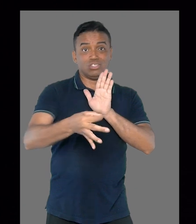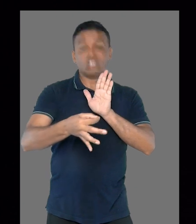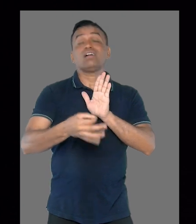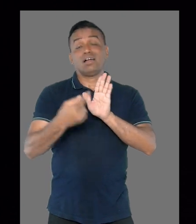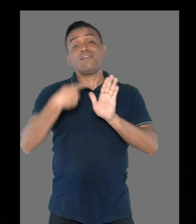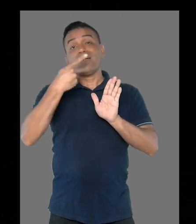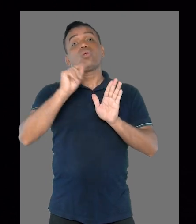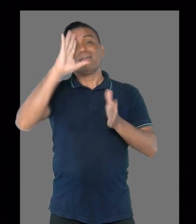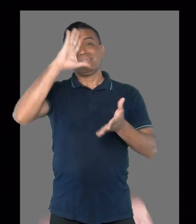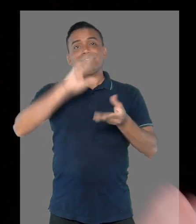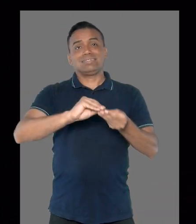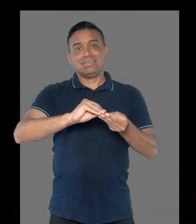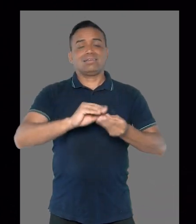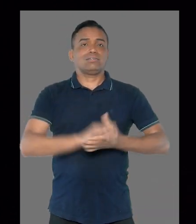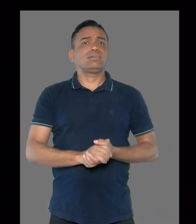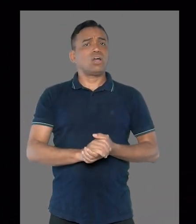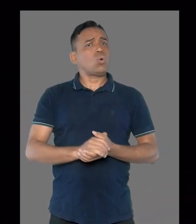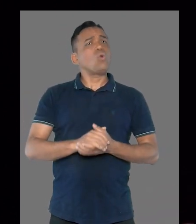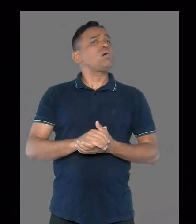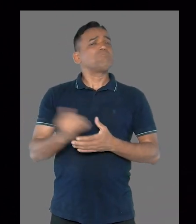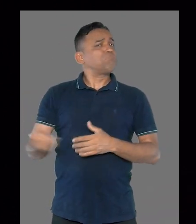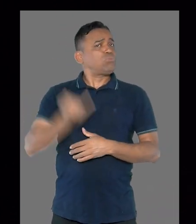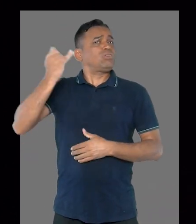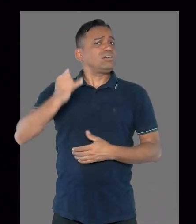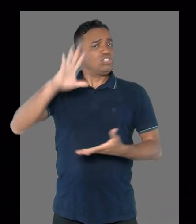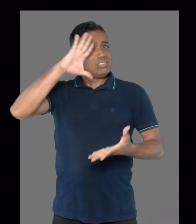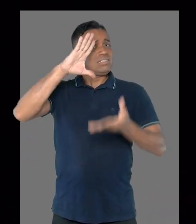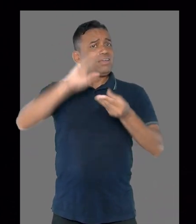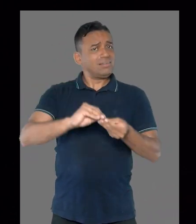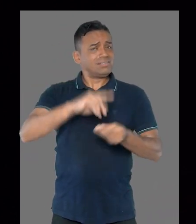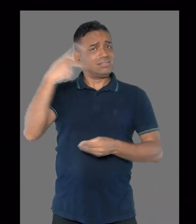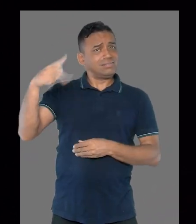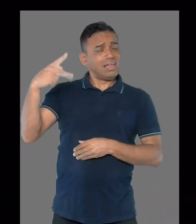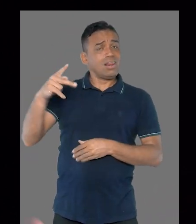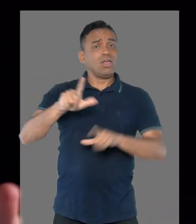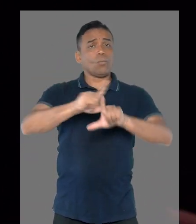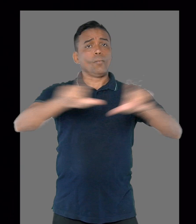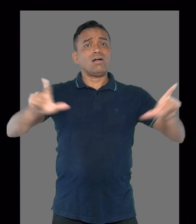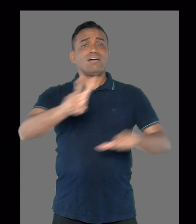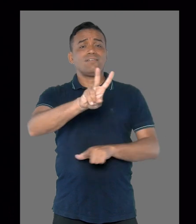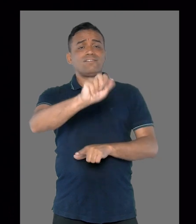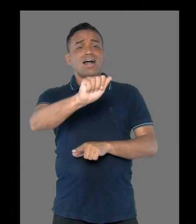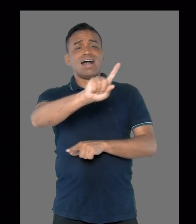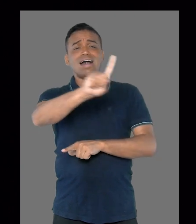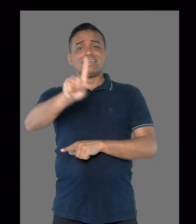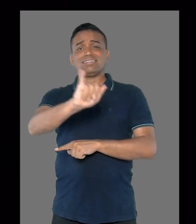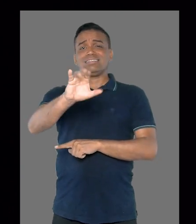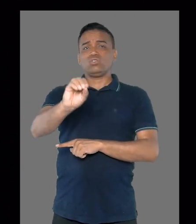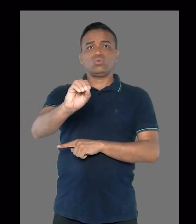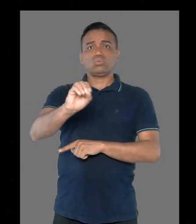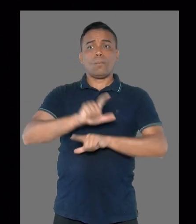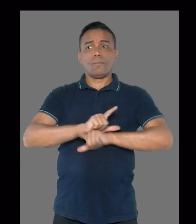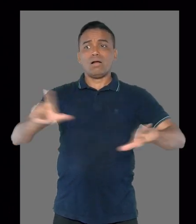vem chamando de síntese. Então, um procedimento fundamental dessa síntese do Leminski é o vazio, é falar do nada, da ausência